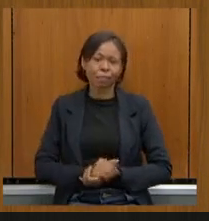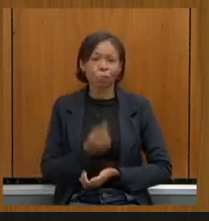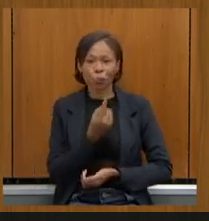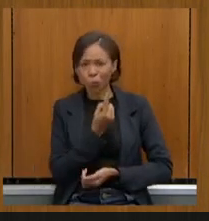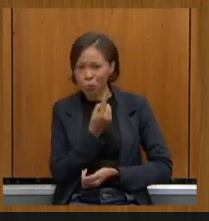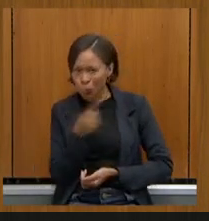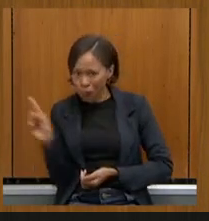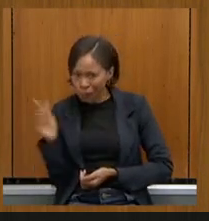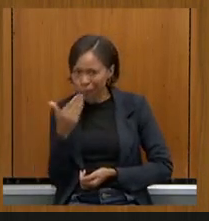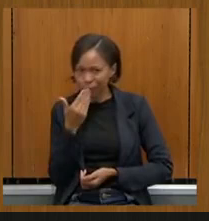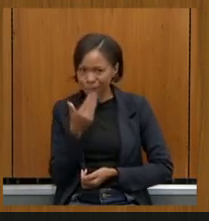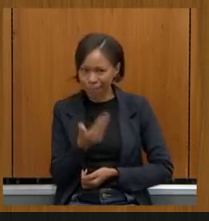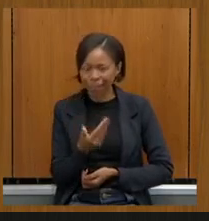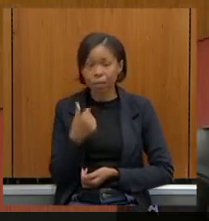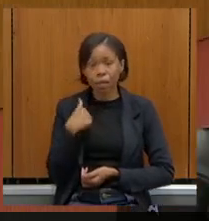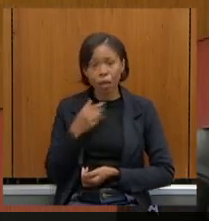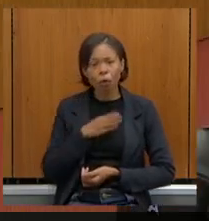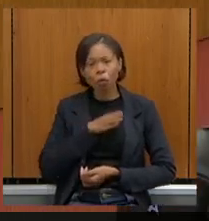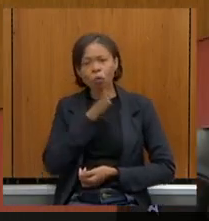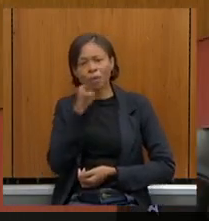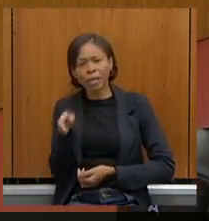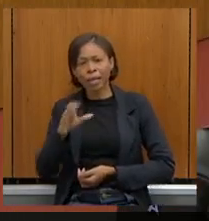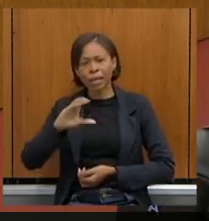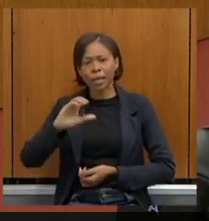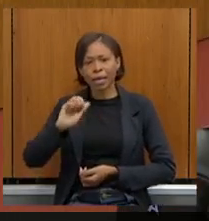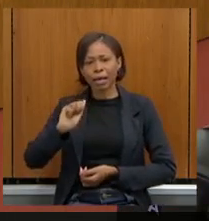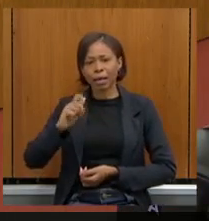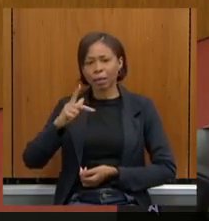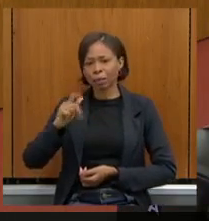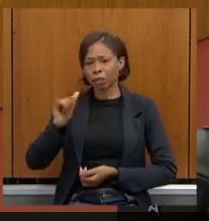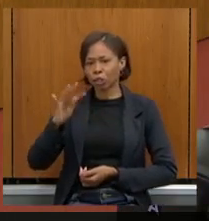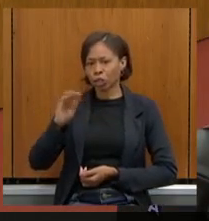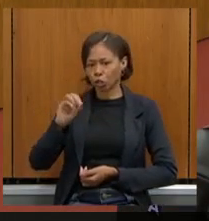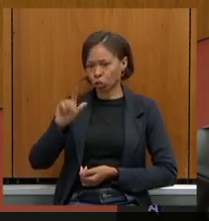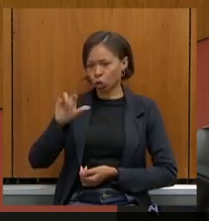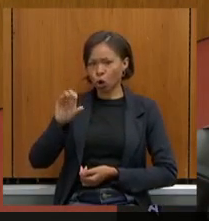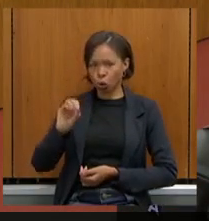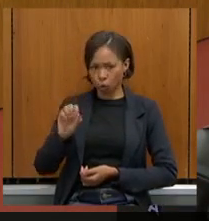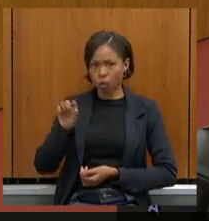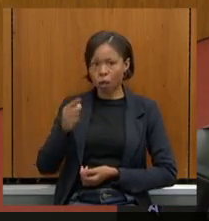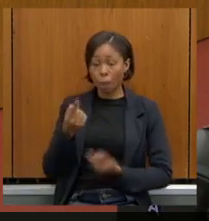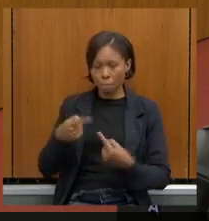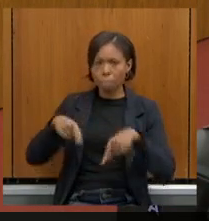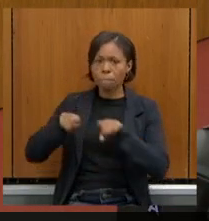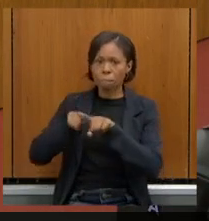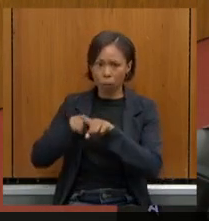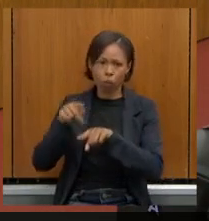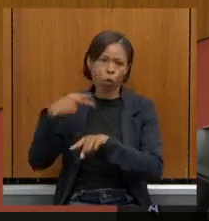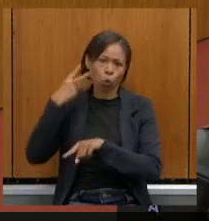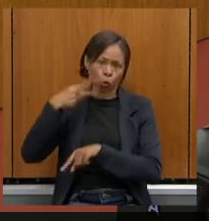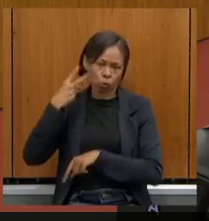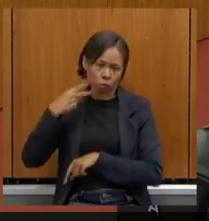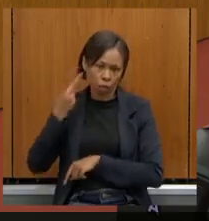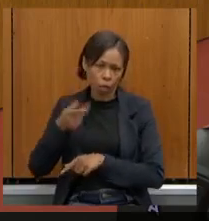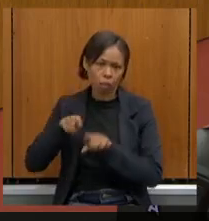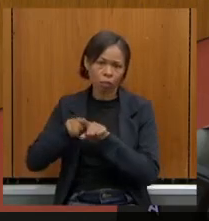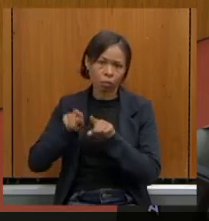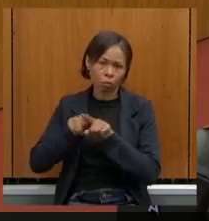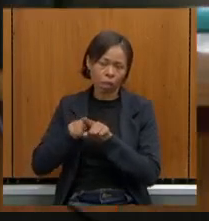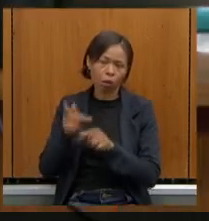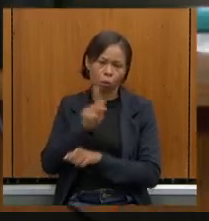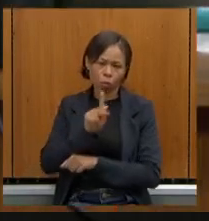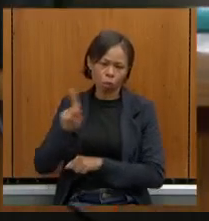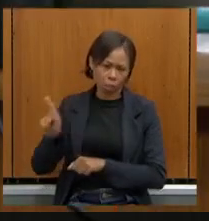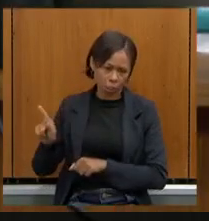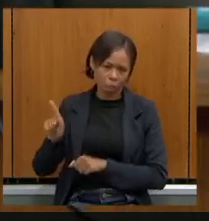tive recentemente em Capitólio, tenho lá uma grande parceria, não só com nossos vereadores, com a nossa presidenta da Câmara lá,